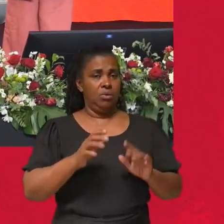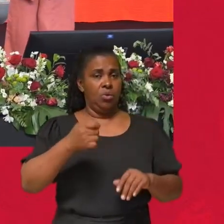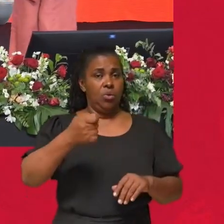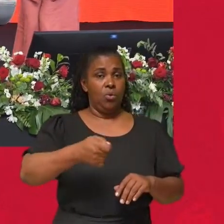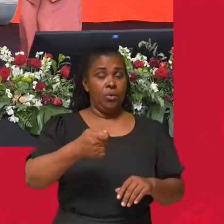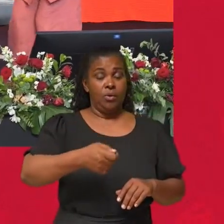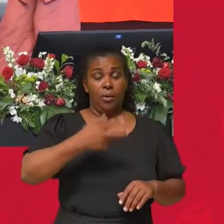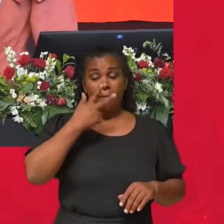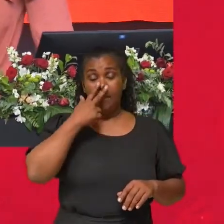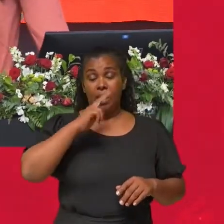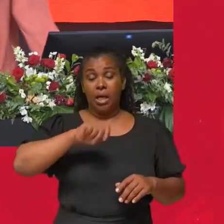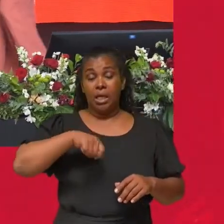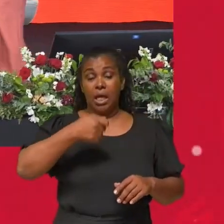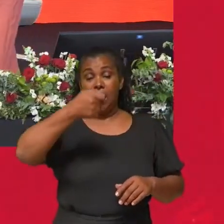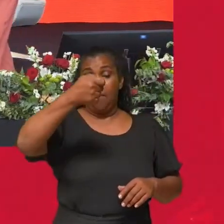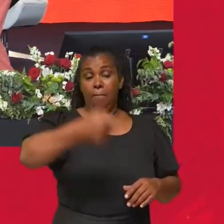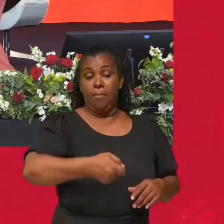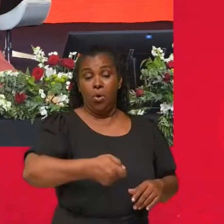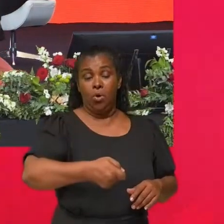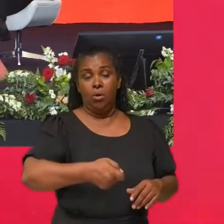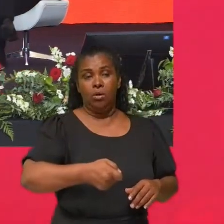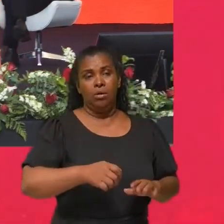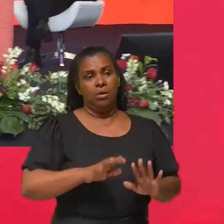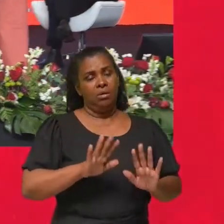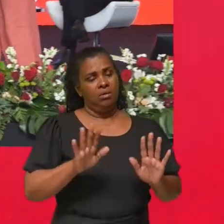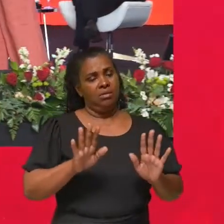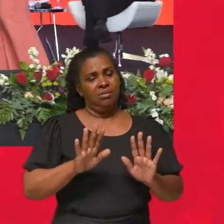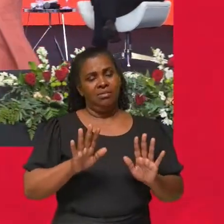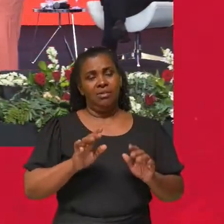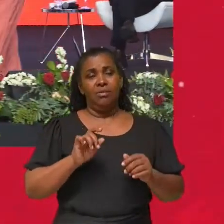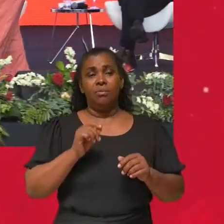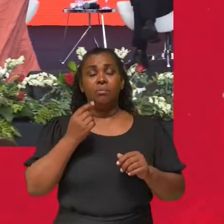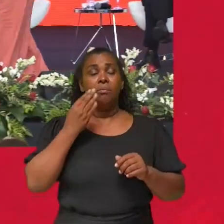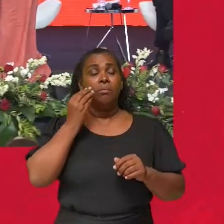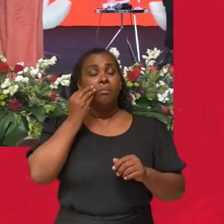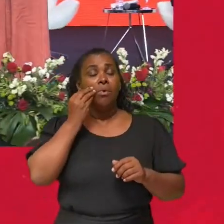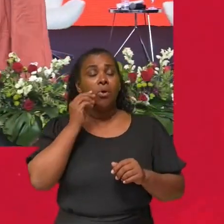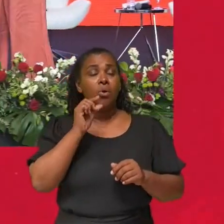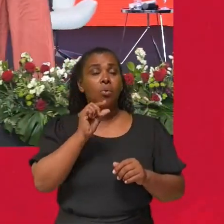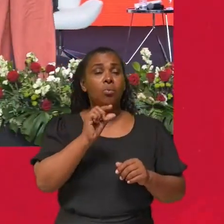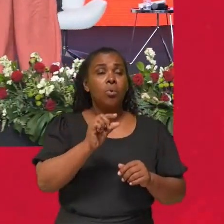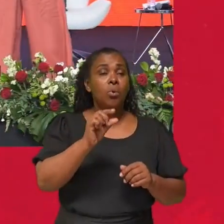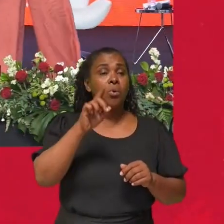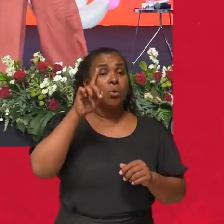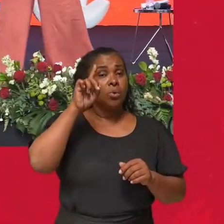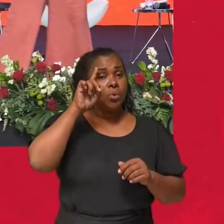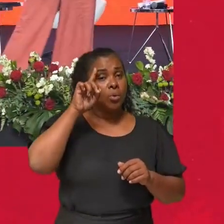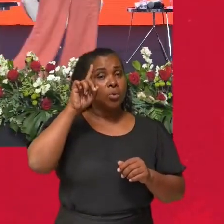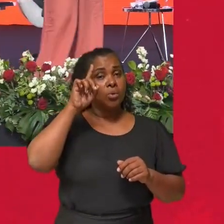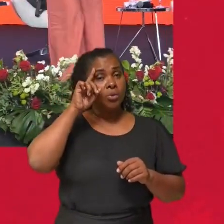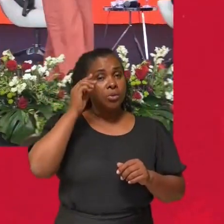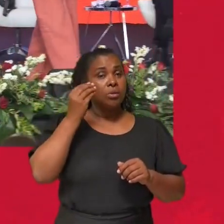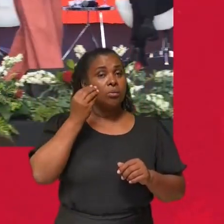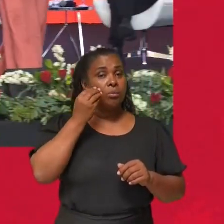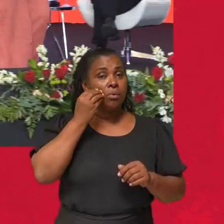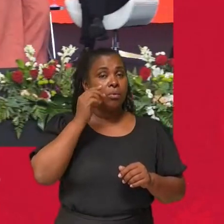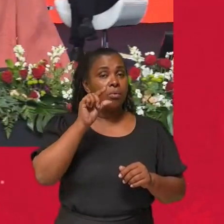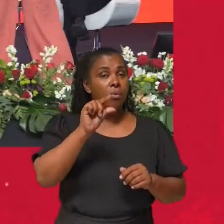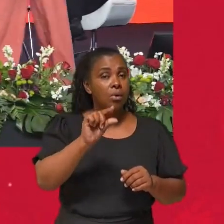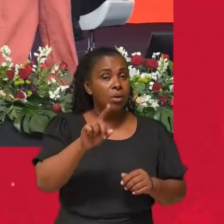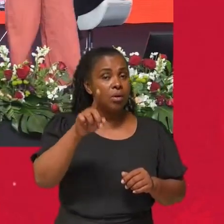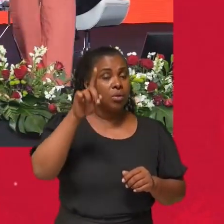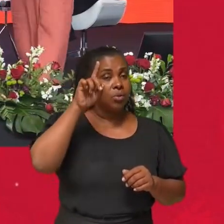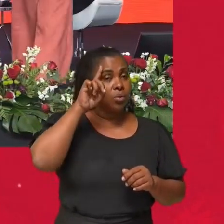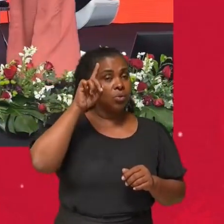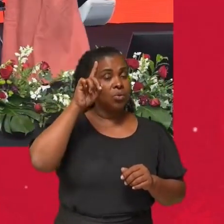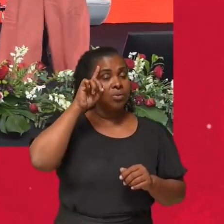isso. Mostre um pouquinho todo dia e cada dia. Todo mundo conhece que água mole em pedra dura, tanto